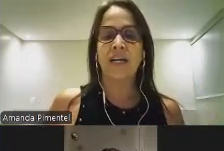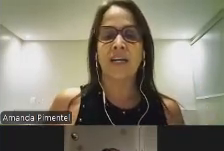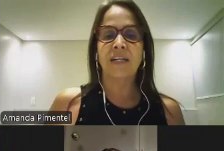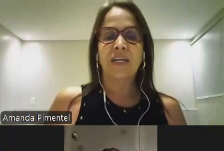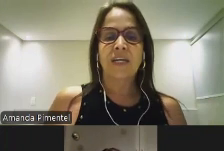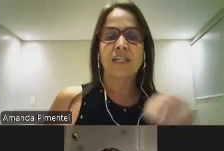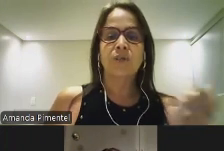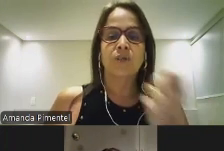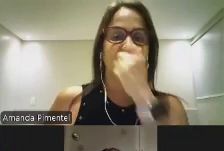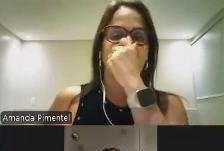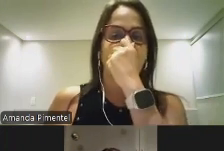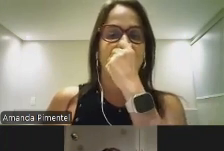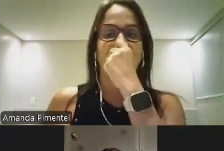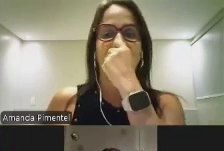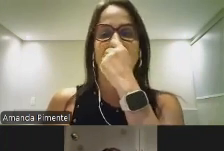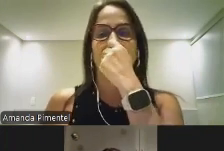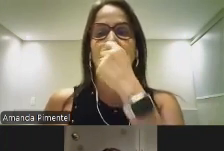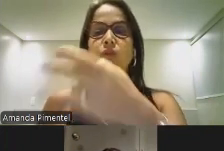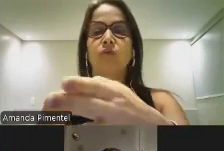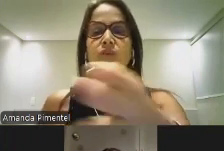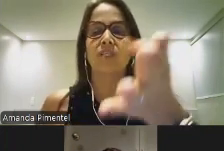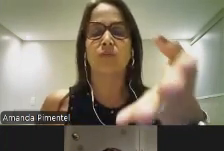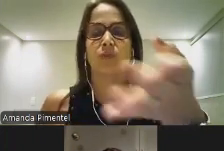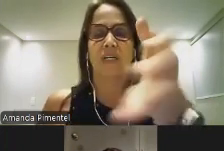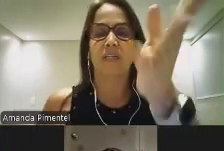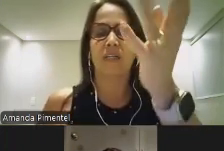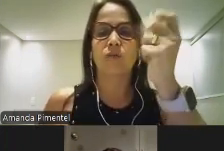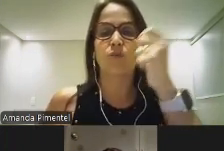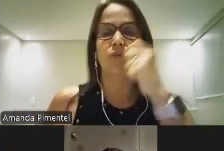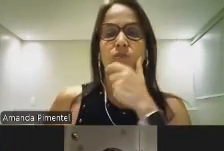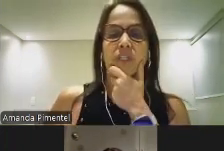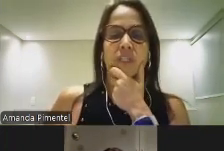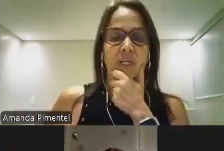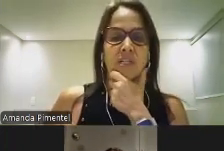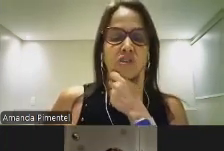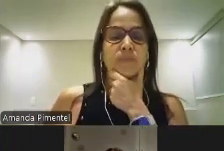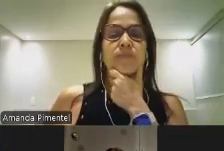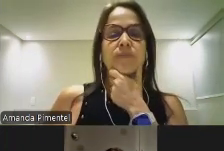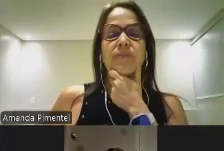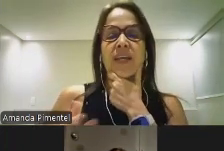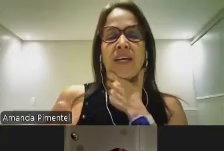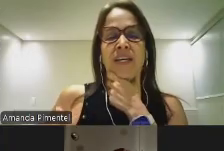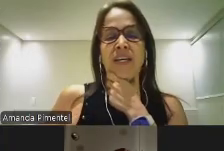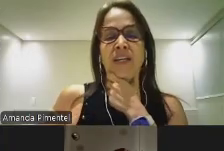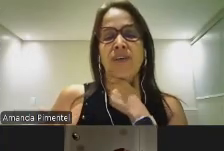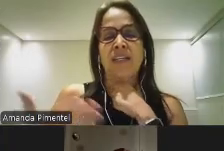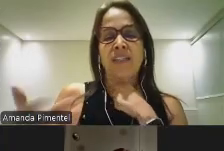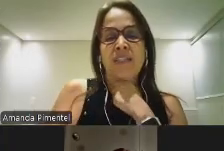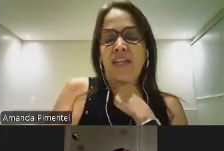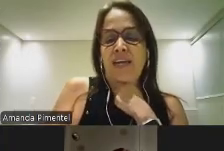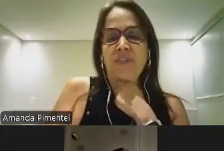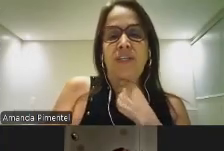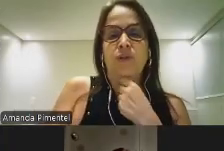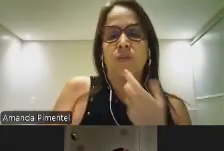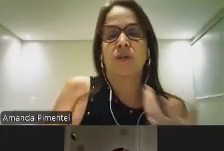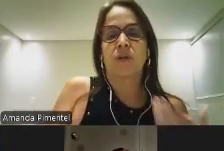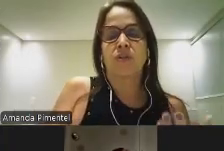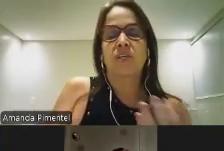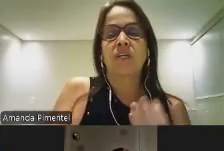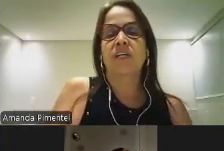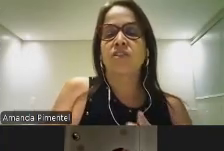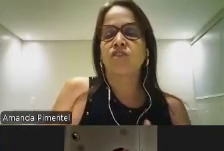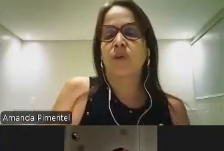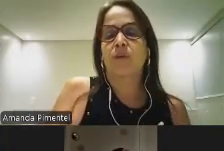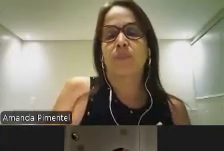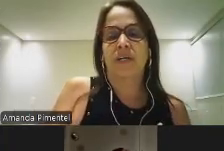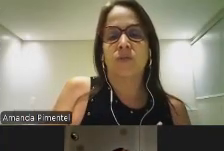faixa etária. Esse outro trabalho aqui, ó, novíssimo, de 2023, ele fala desse déficit